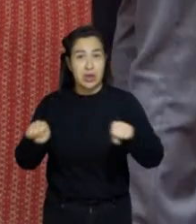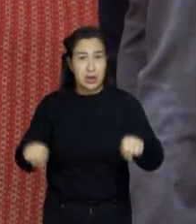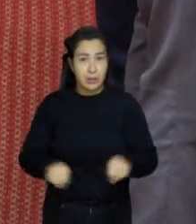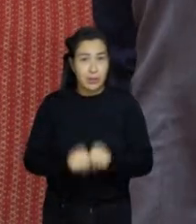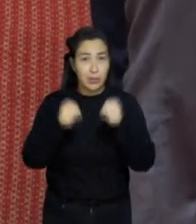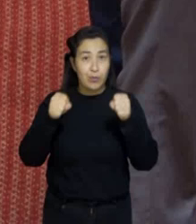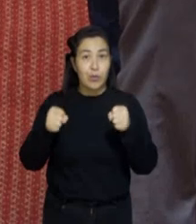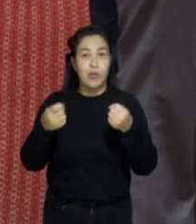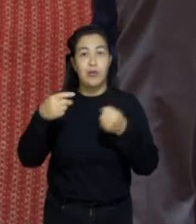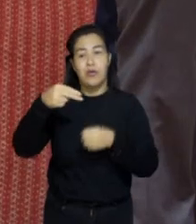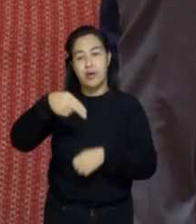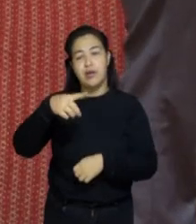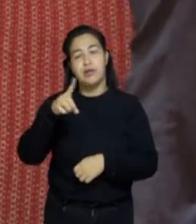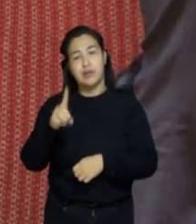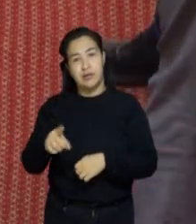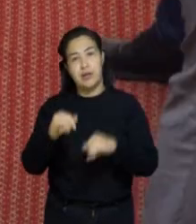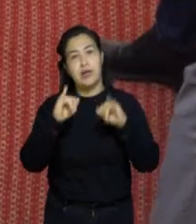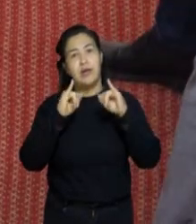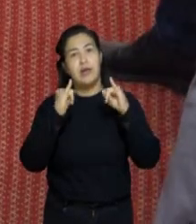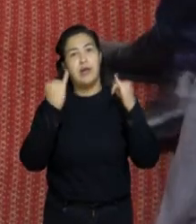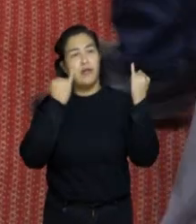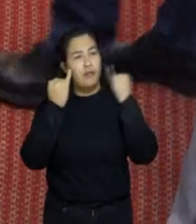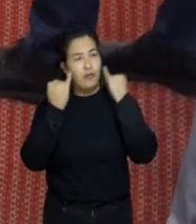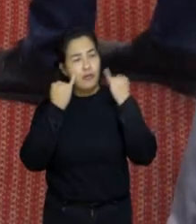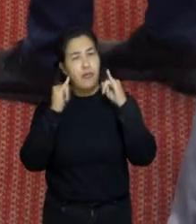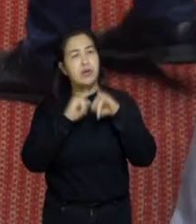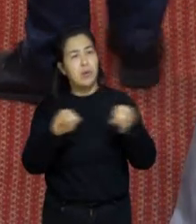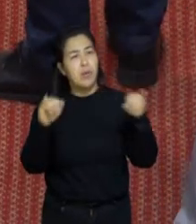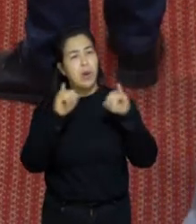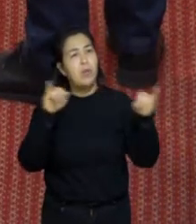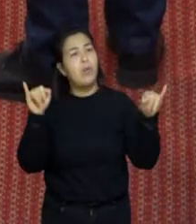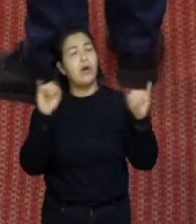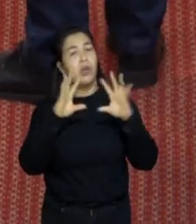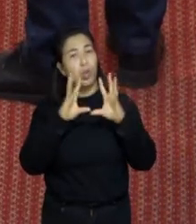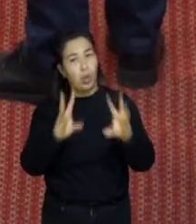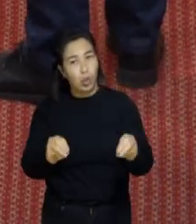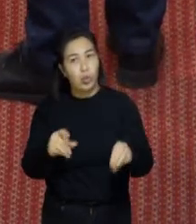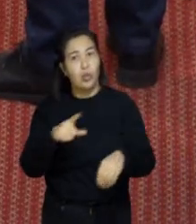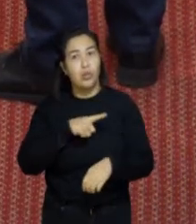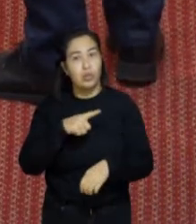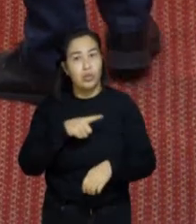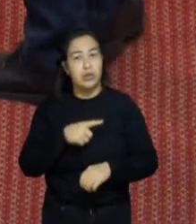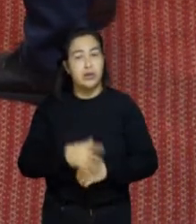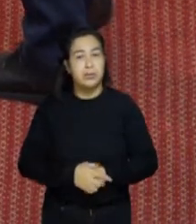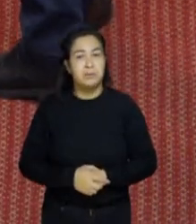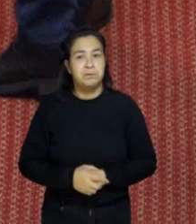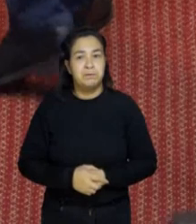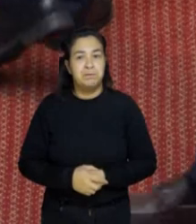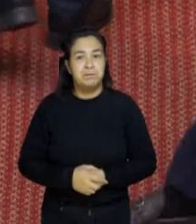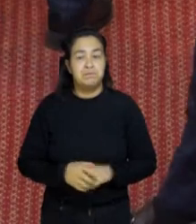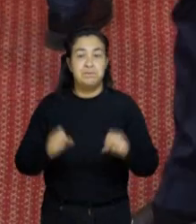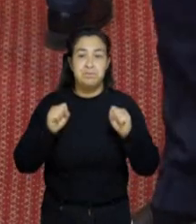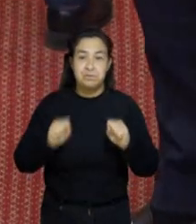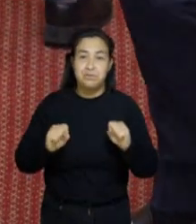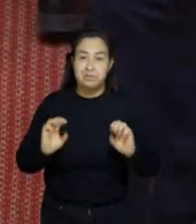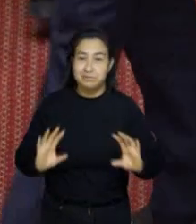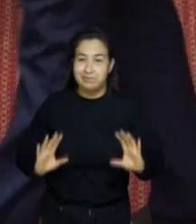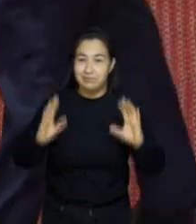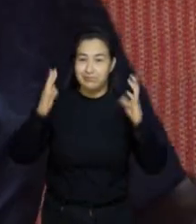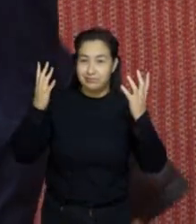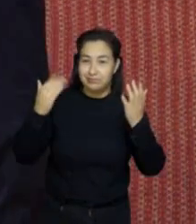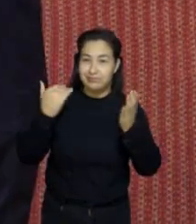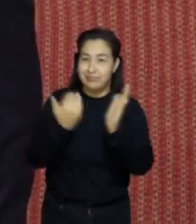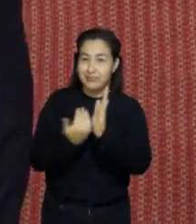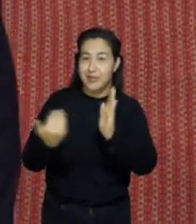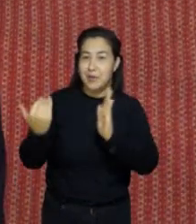notícias, a real notícia, para a nossa sociedade. Então, parabéns, que possas comemorar com muitos e muitos 35 anos da